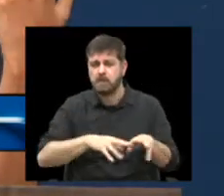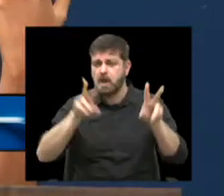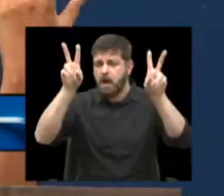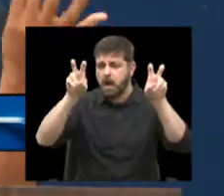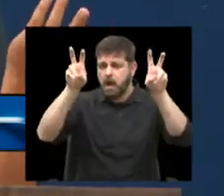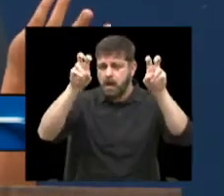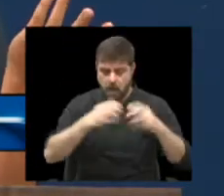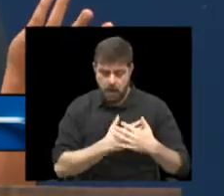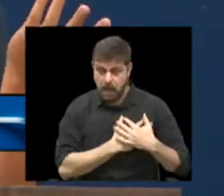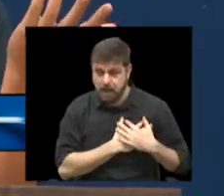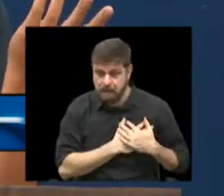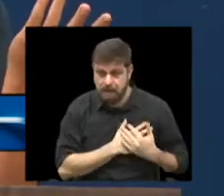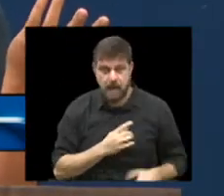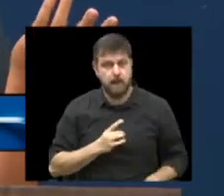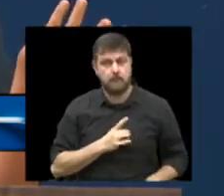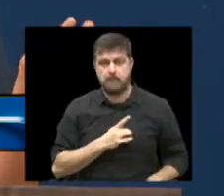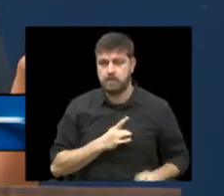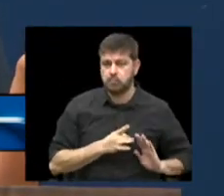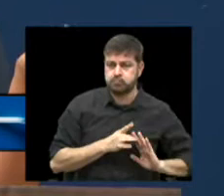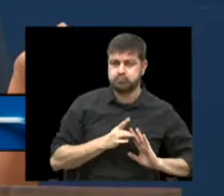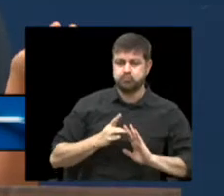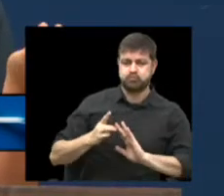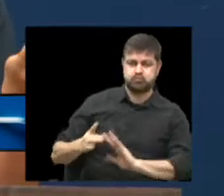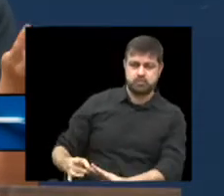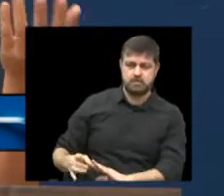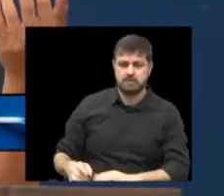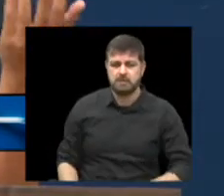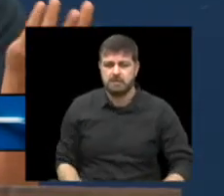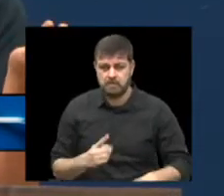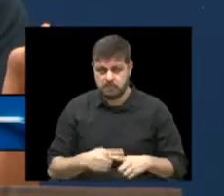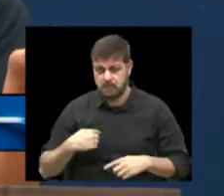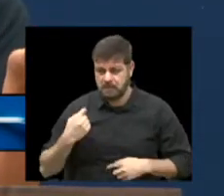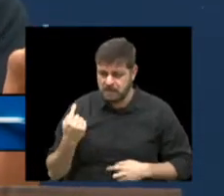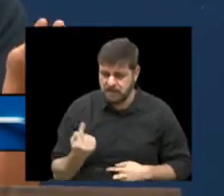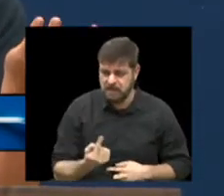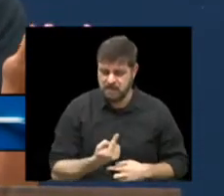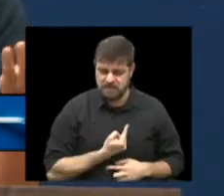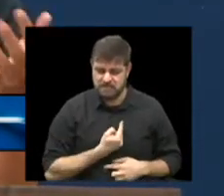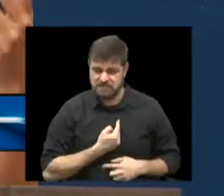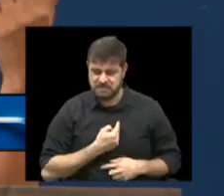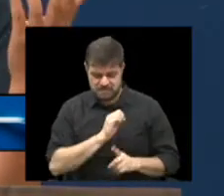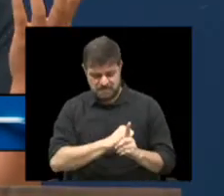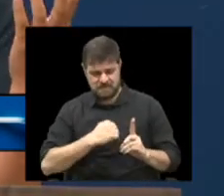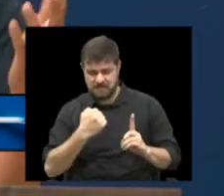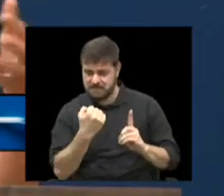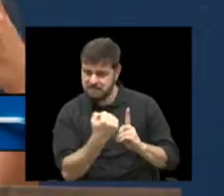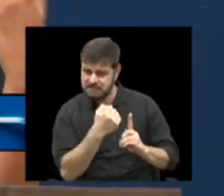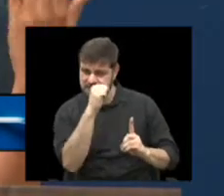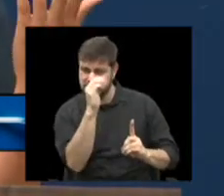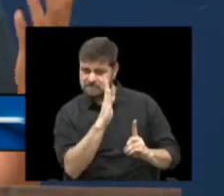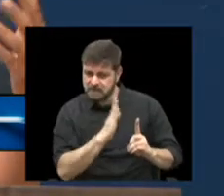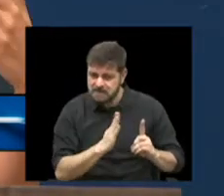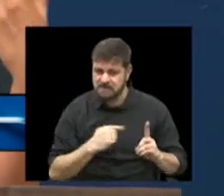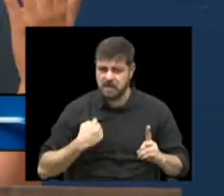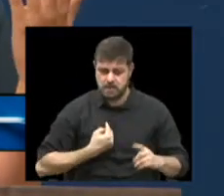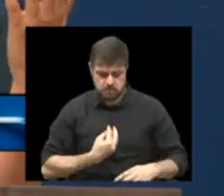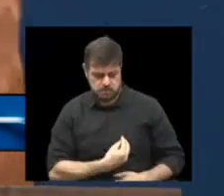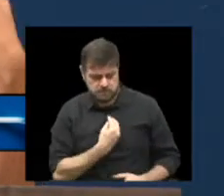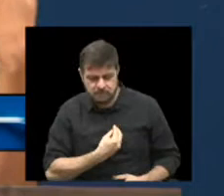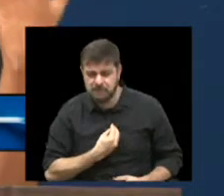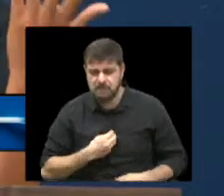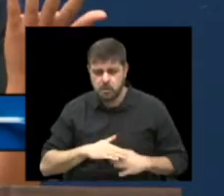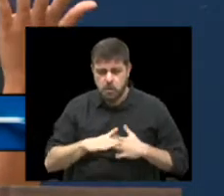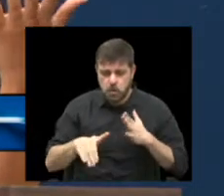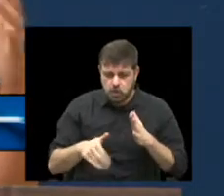amar sem temer. Isso diz respeito a uma conjuntura que nós estamos vivendo, que todo o movimento feminista, LGBT,